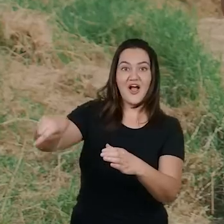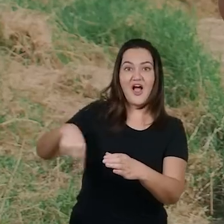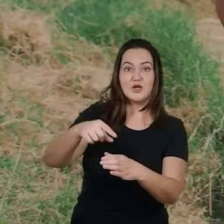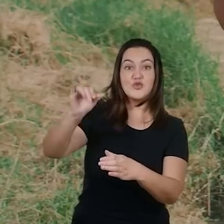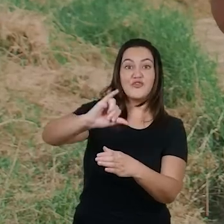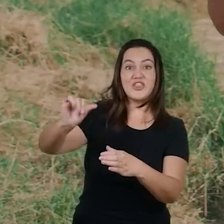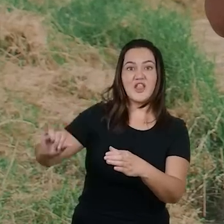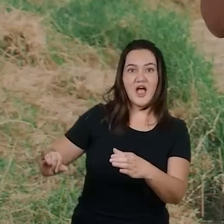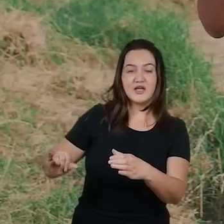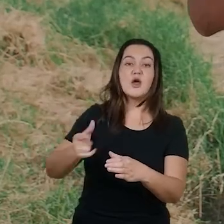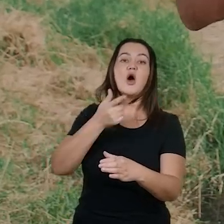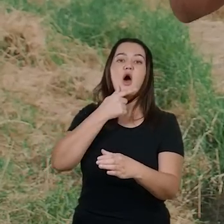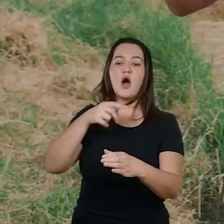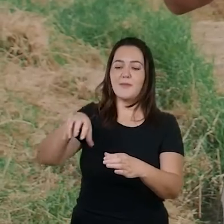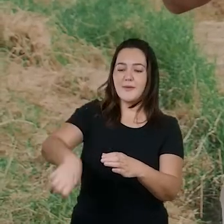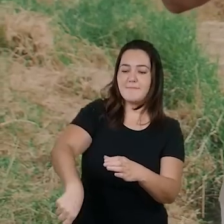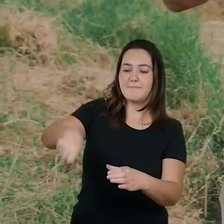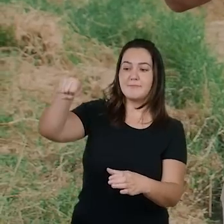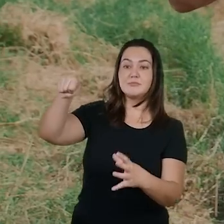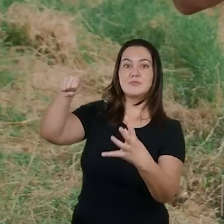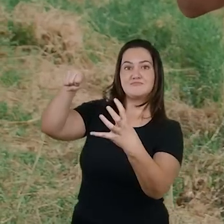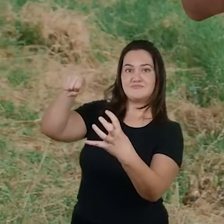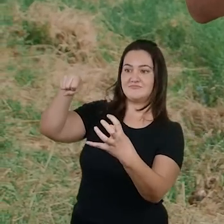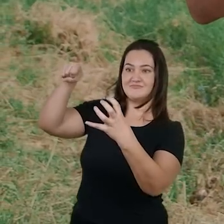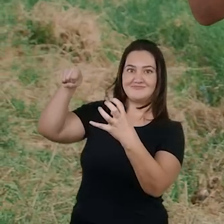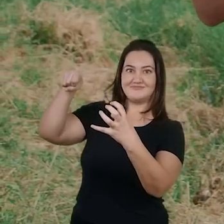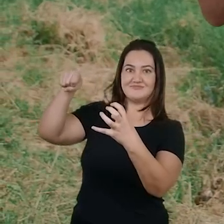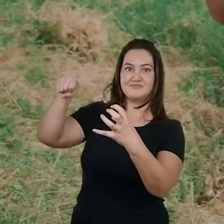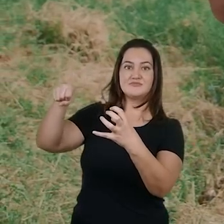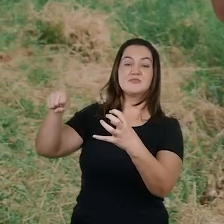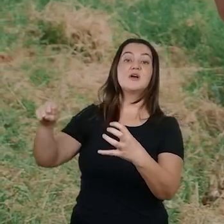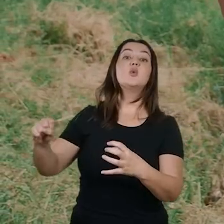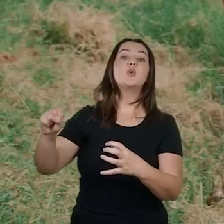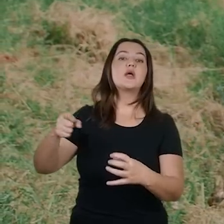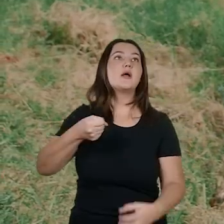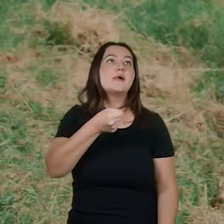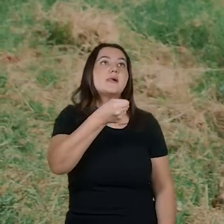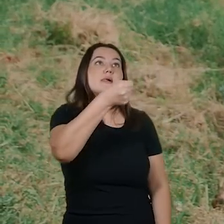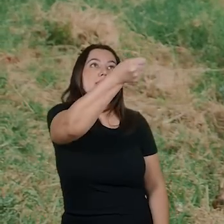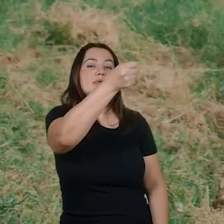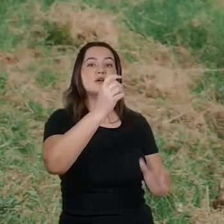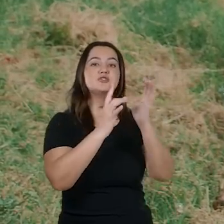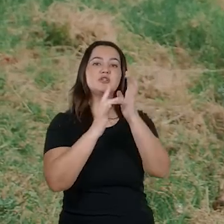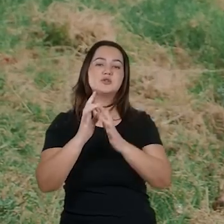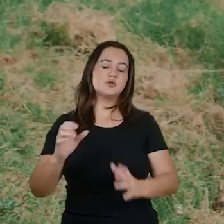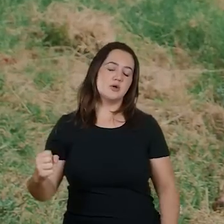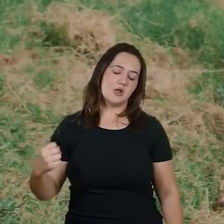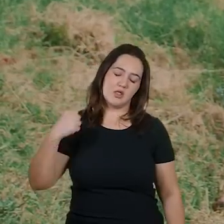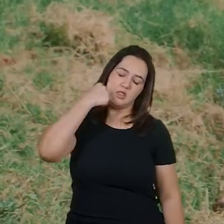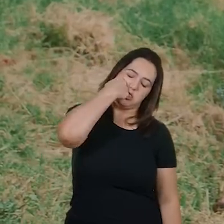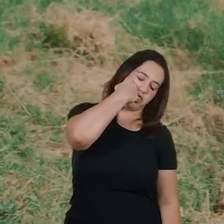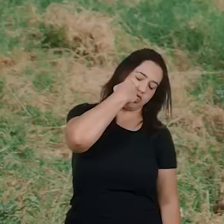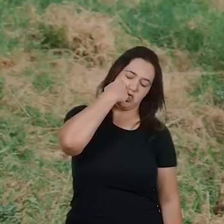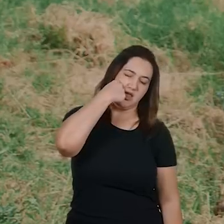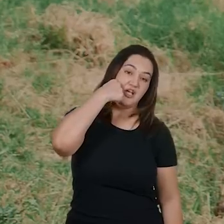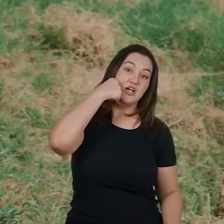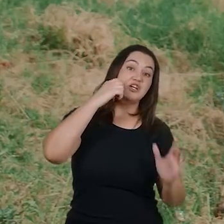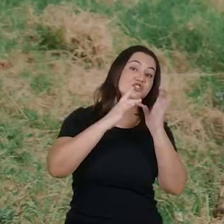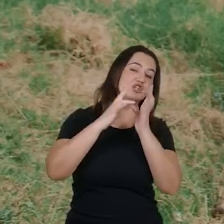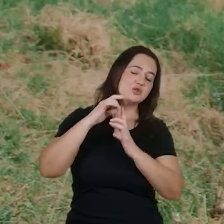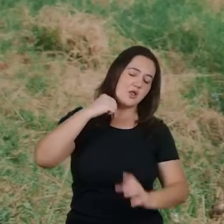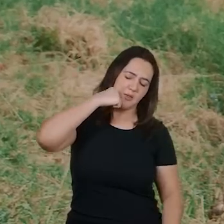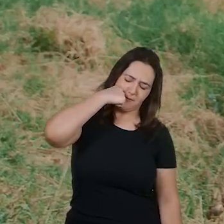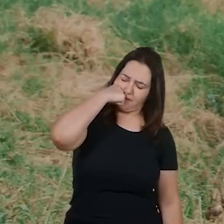de vinagre uma esponja e, fixando-a num caniço de isopo, lhe achegaram à boca. Quando, pois, Jesus tomou o